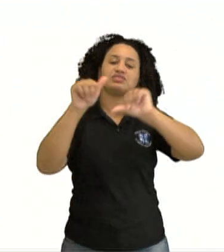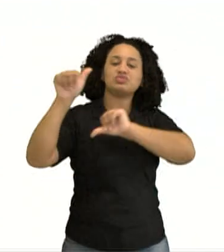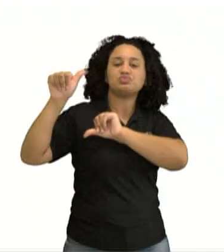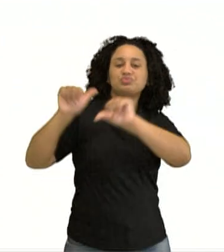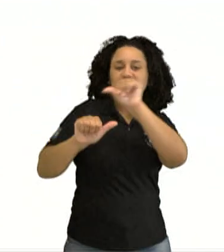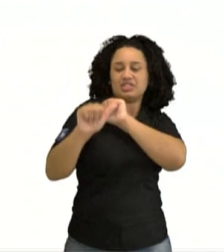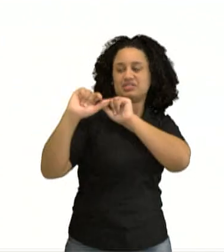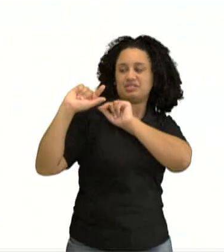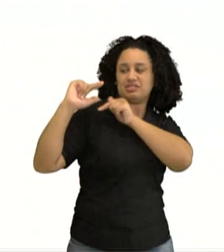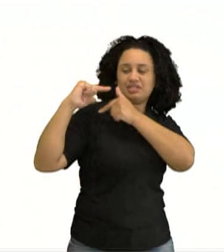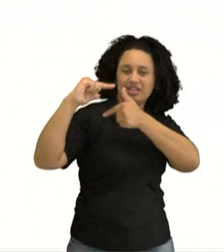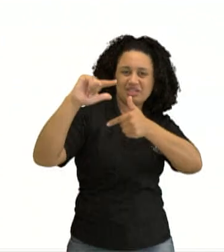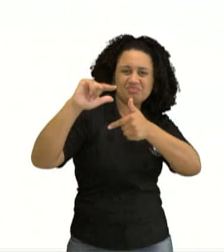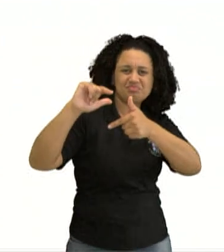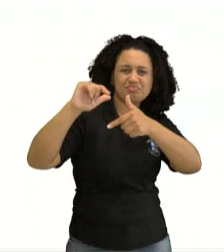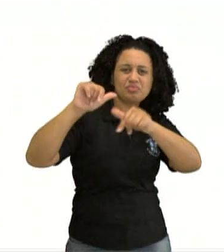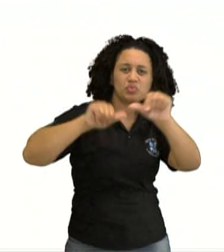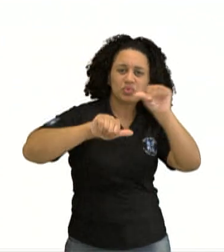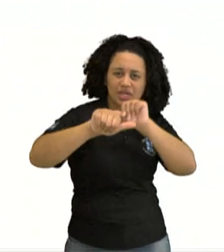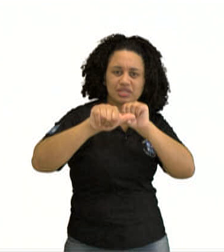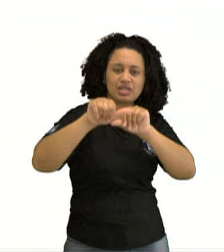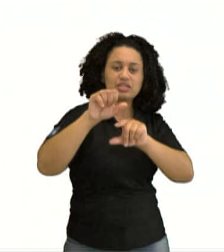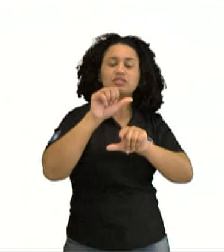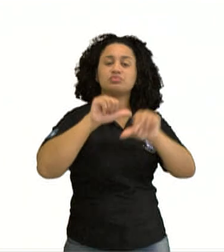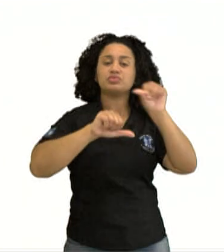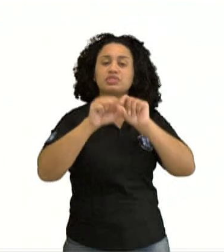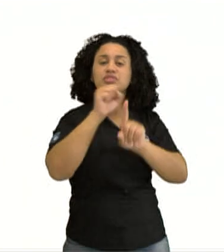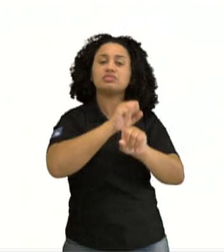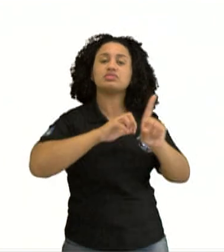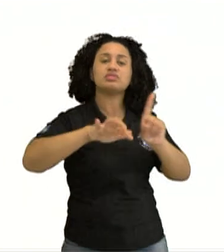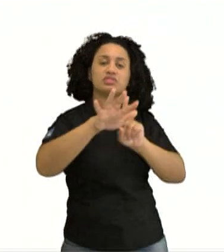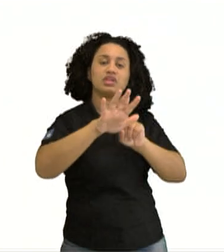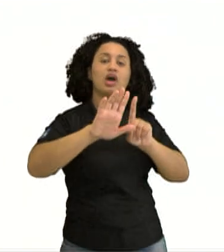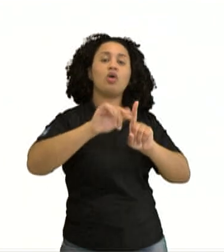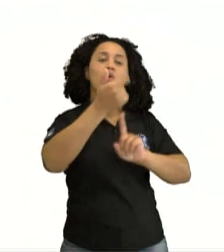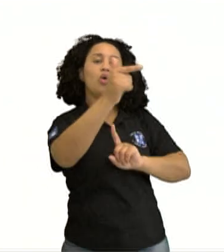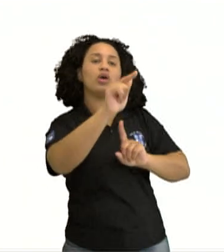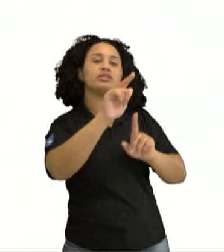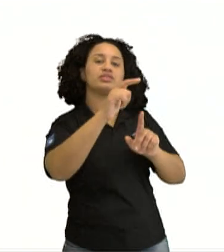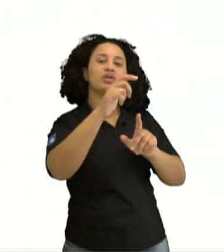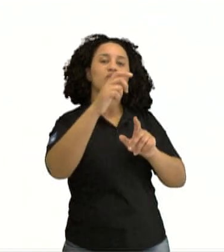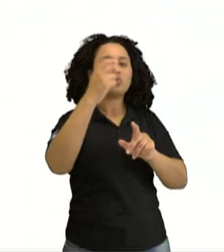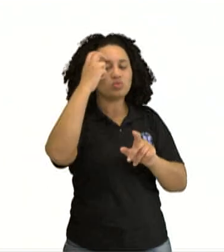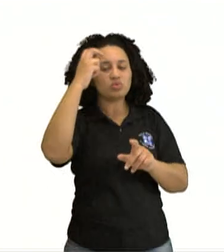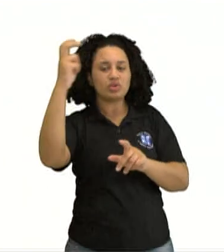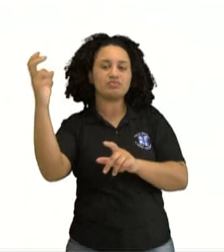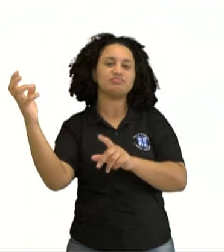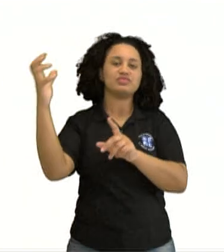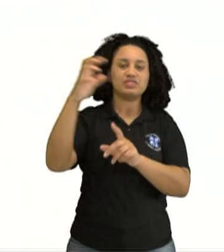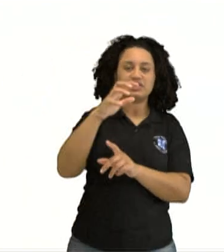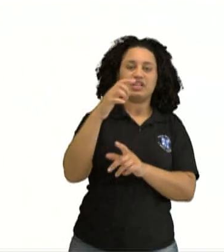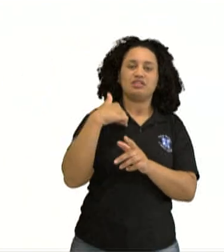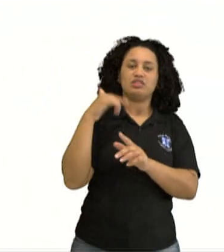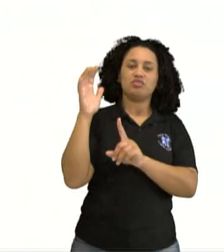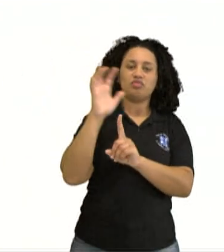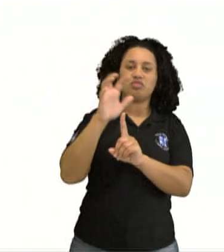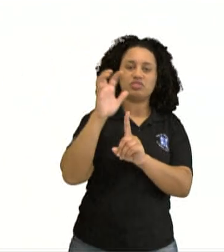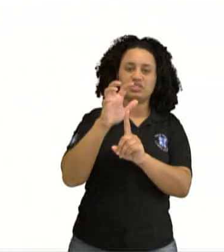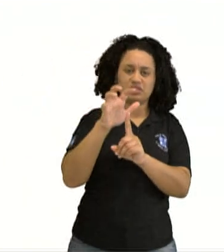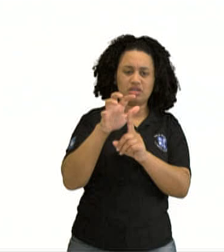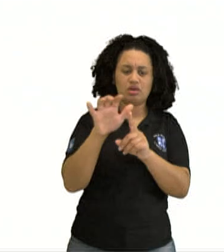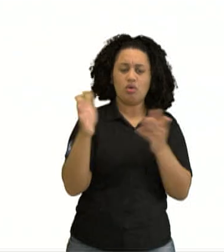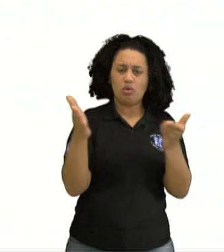transformação, se essas mudanças sociais por outras culturas, ou mesmo em aspectos tecnológicos